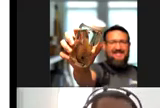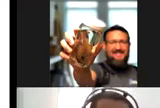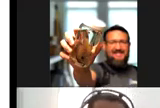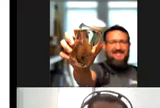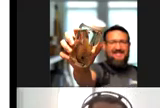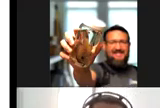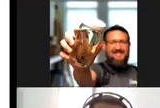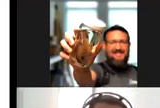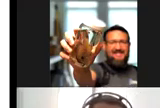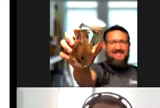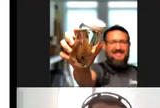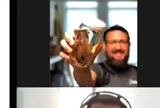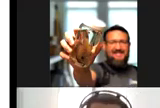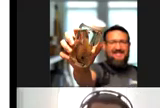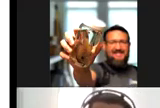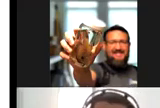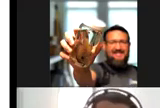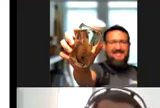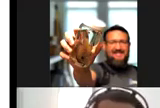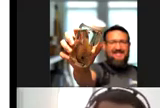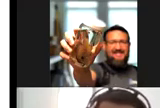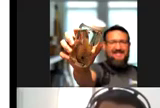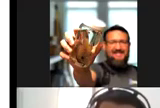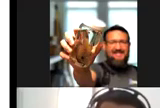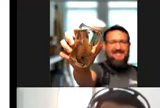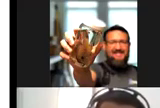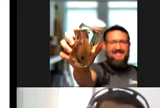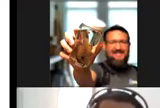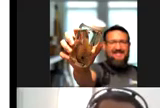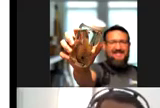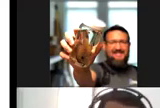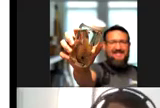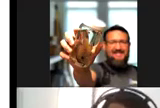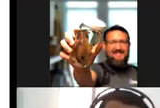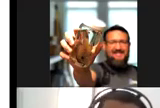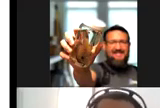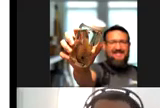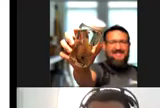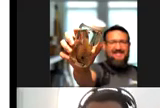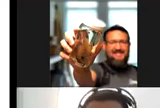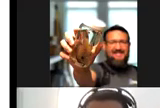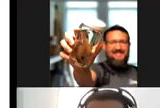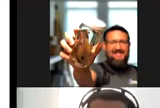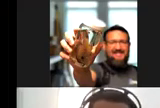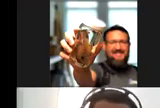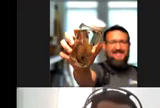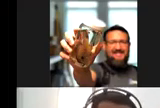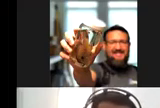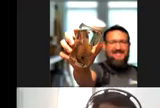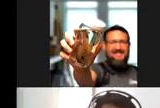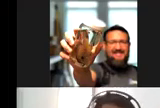Netflix. Né? Então, todos esse data mining atual que a gente está tendo aí, eles são exemplos de modelos preditivos.